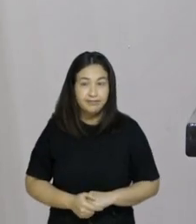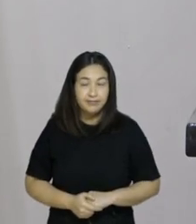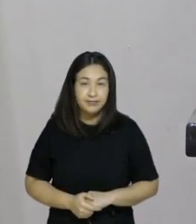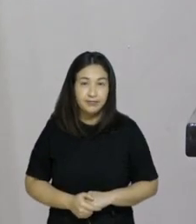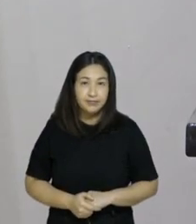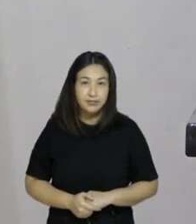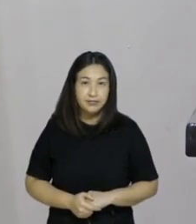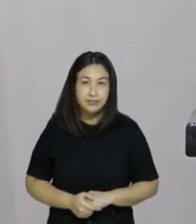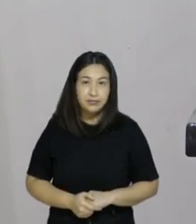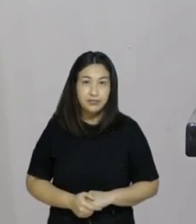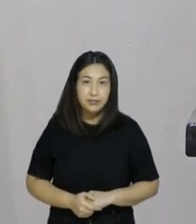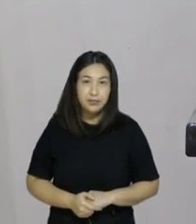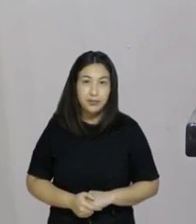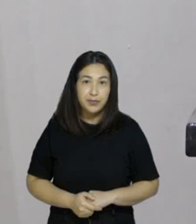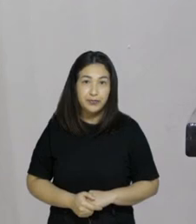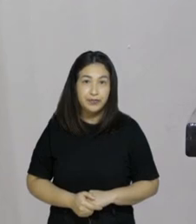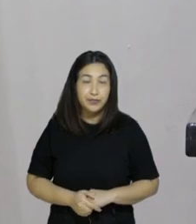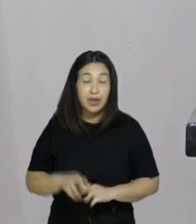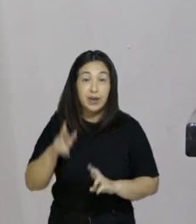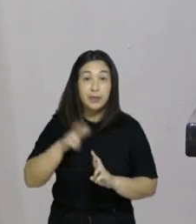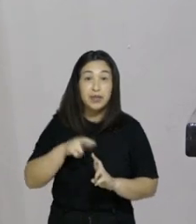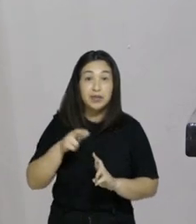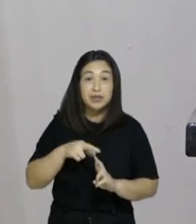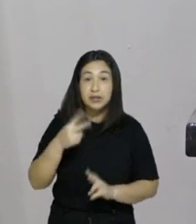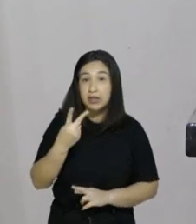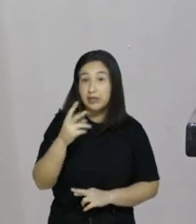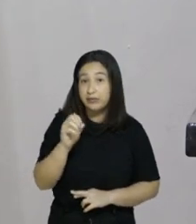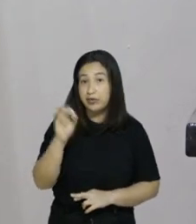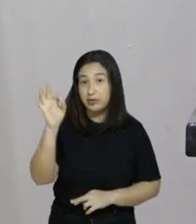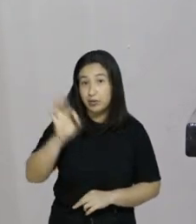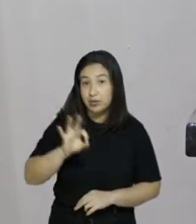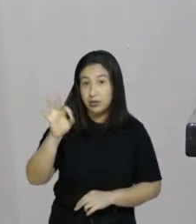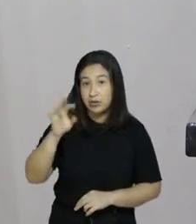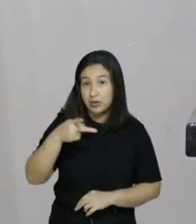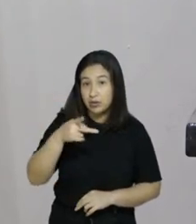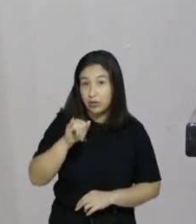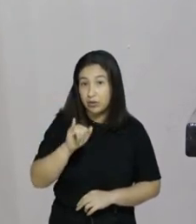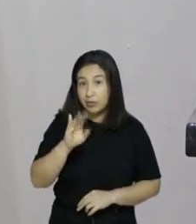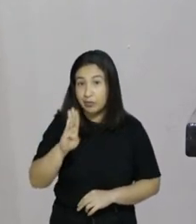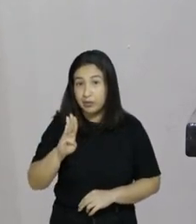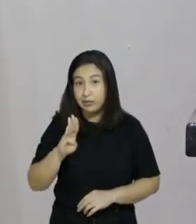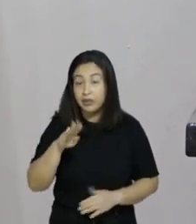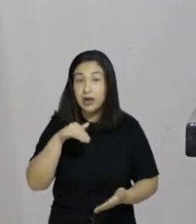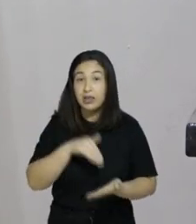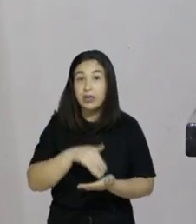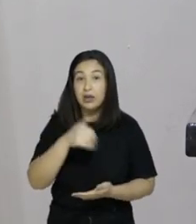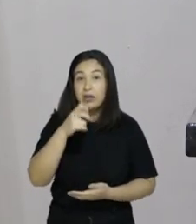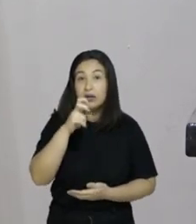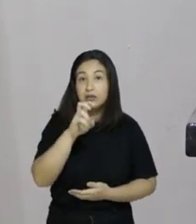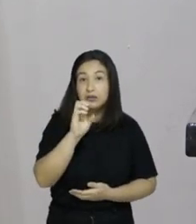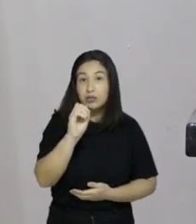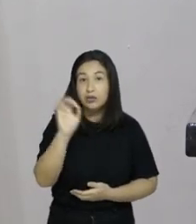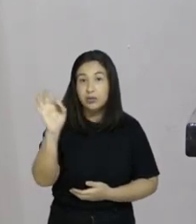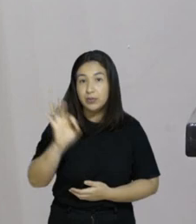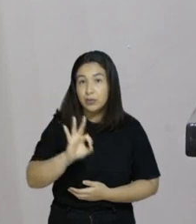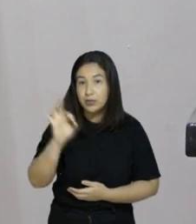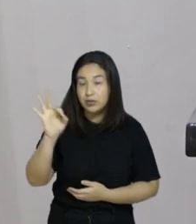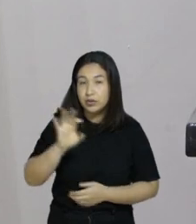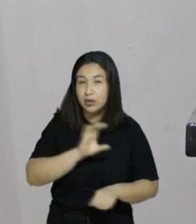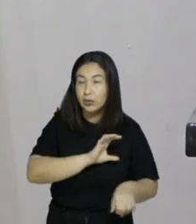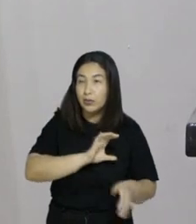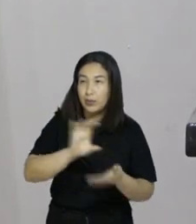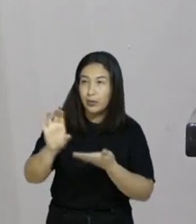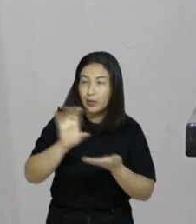O setor representa 20% do PIB e até 50% das